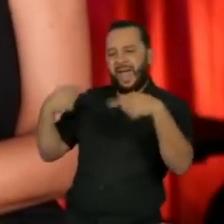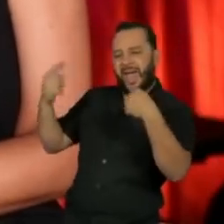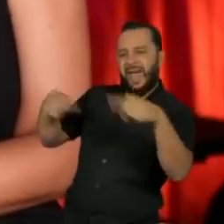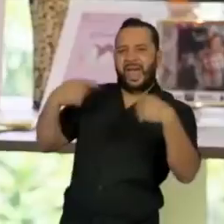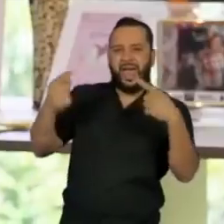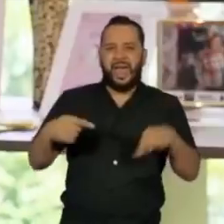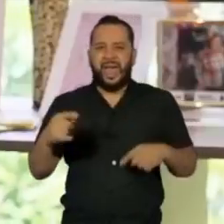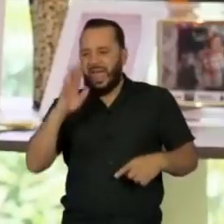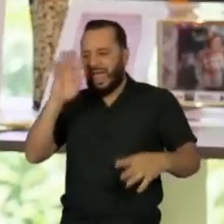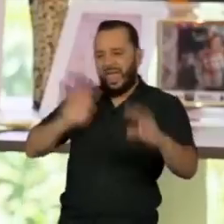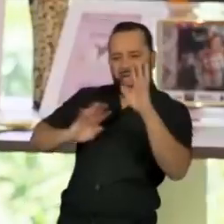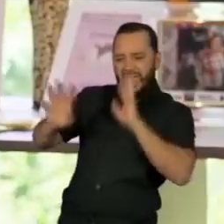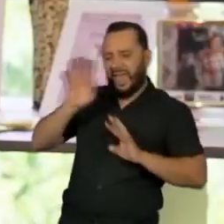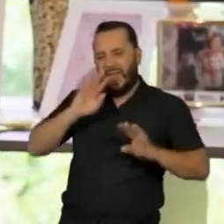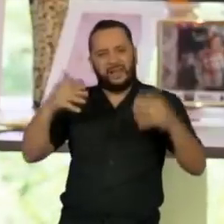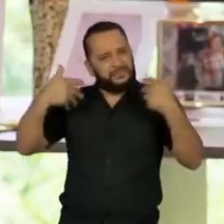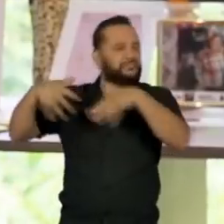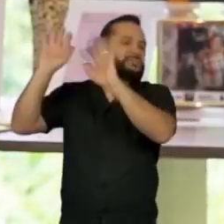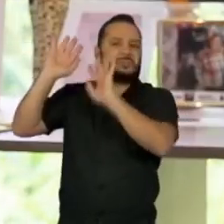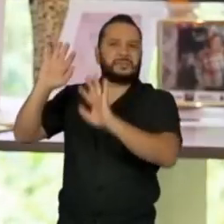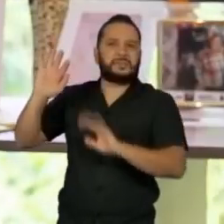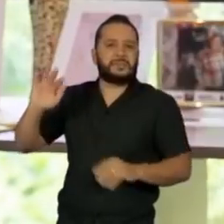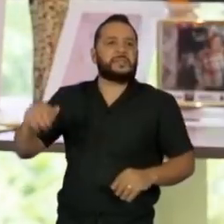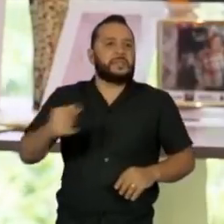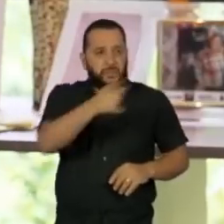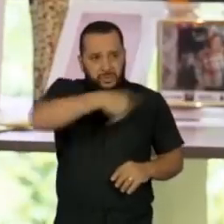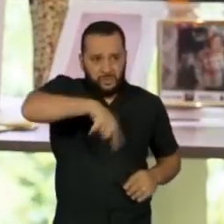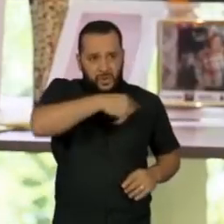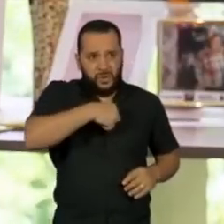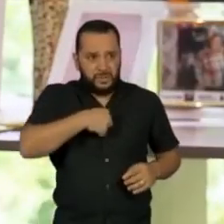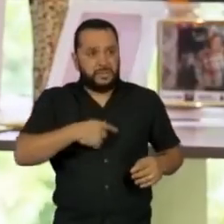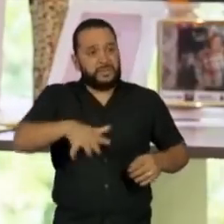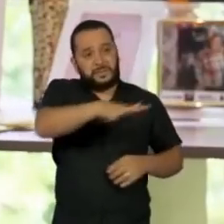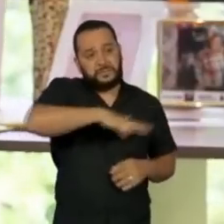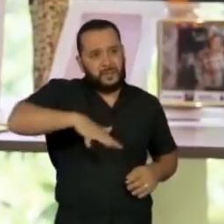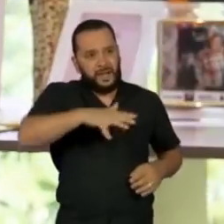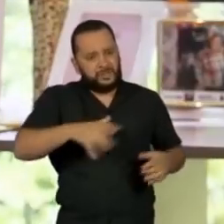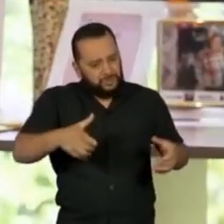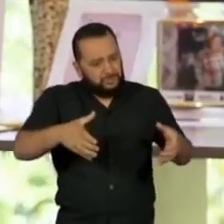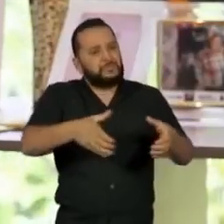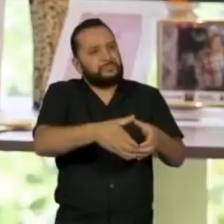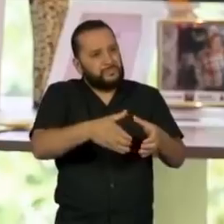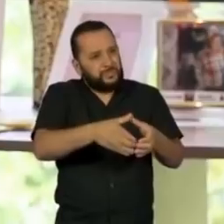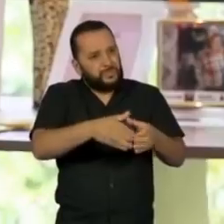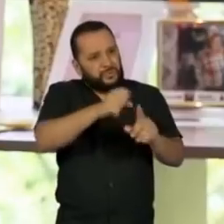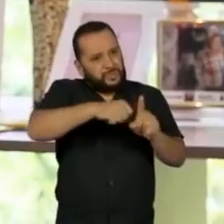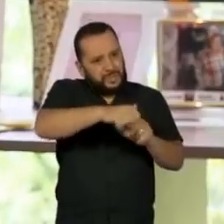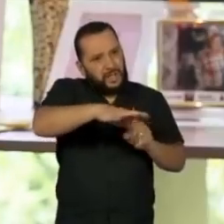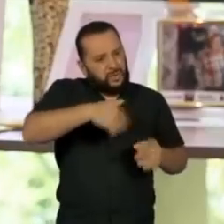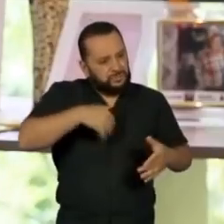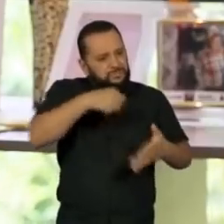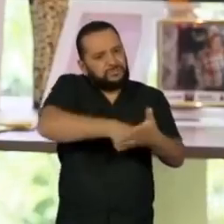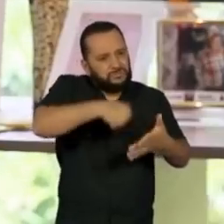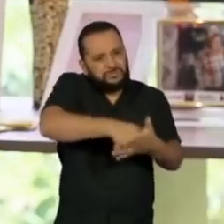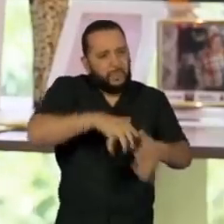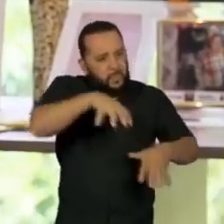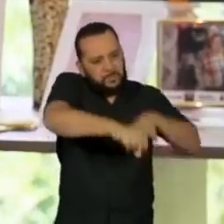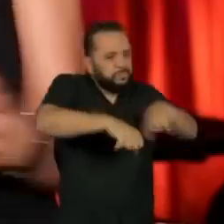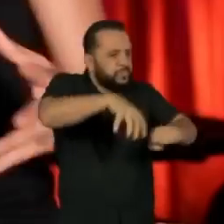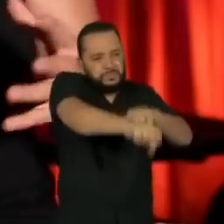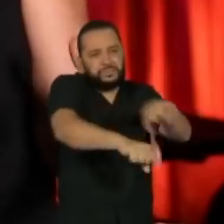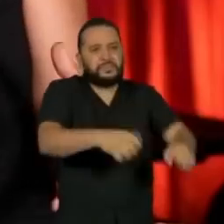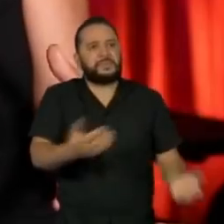tempo todo. Só nos espaços de poder que a gente é minoria. Começar a pensar de dar as mãos aos outros de verdade, para começar a colocar nos espaços de poder pessoas que falem por